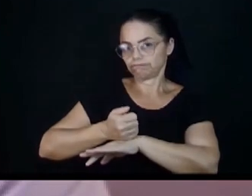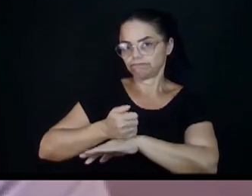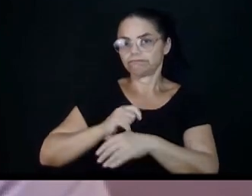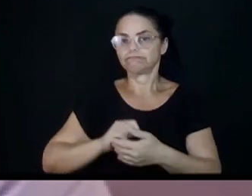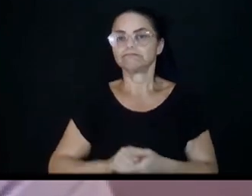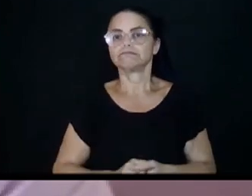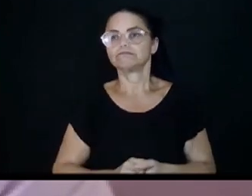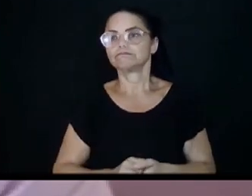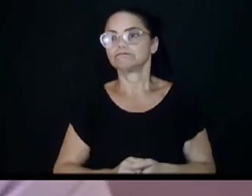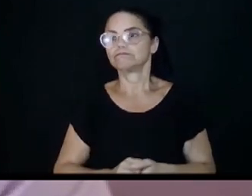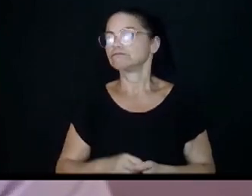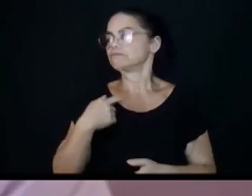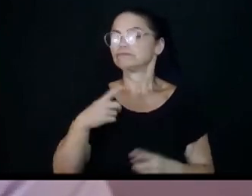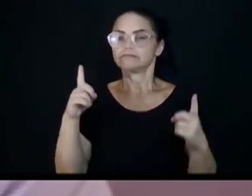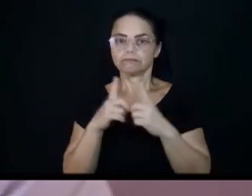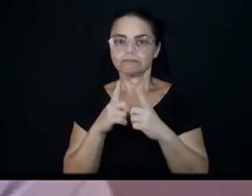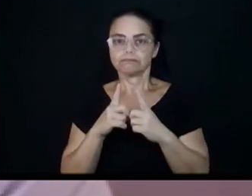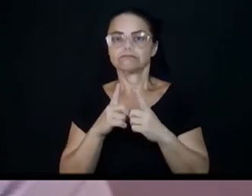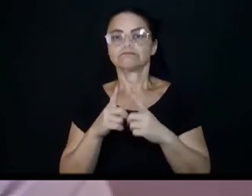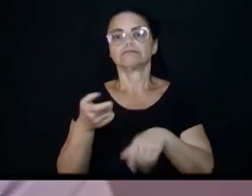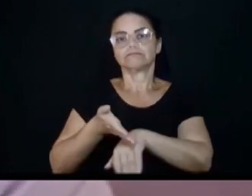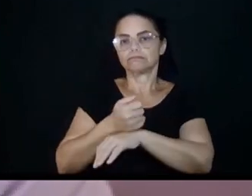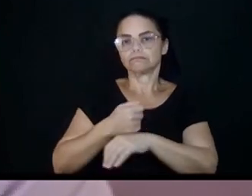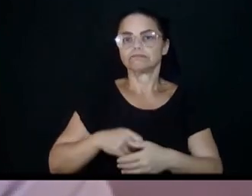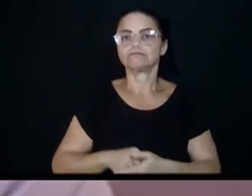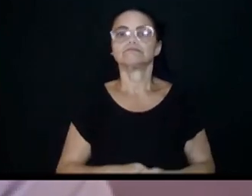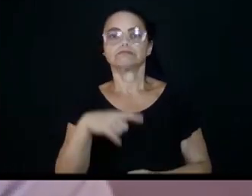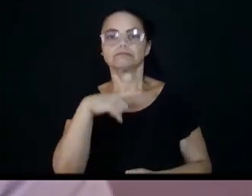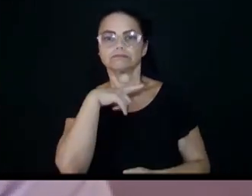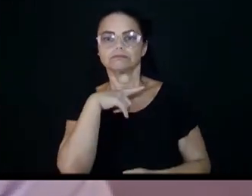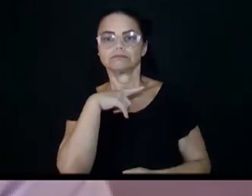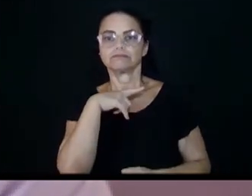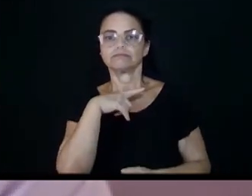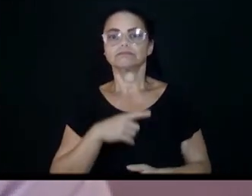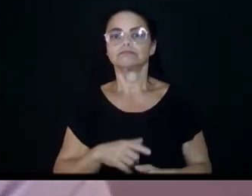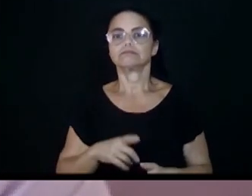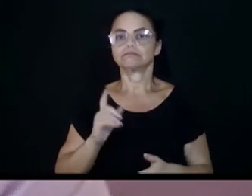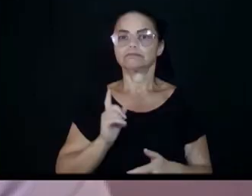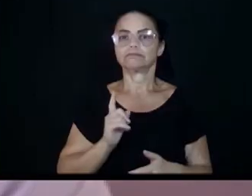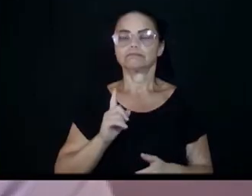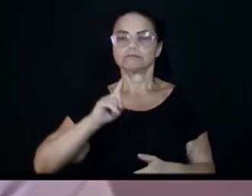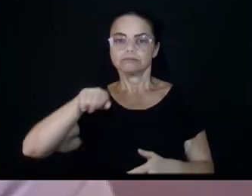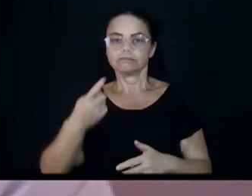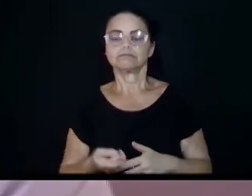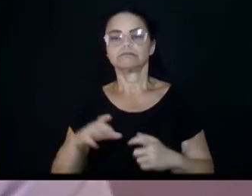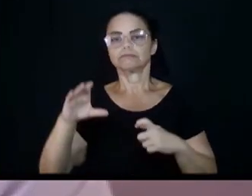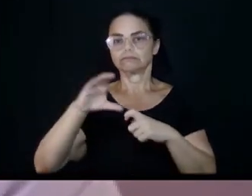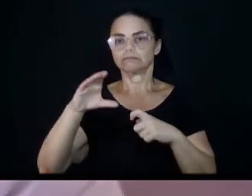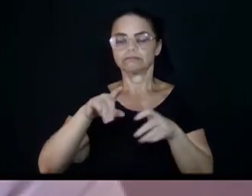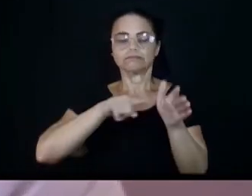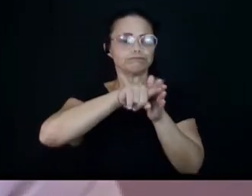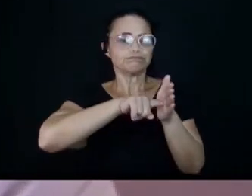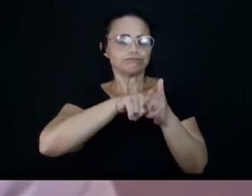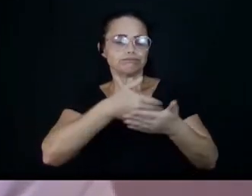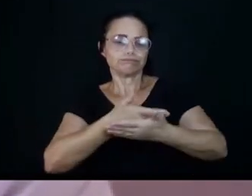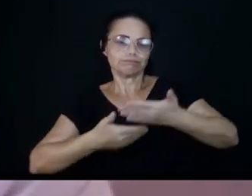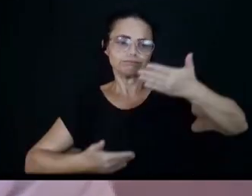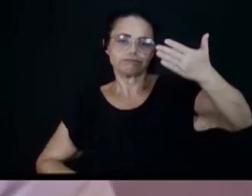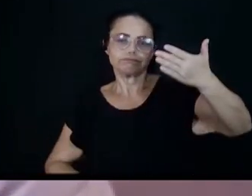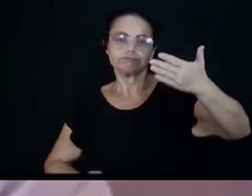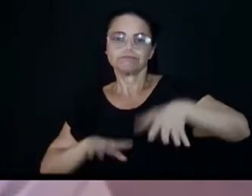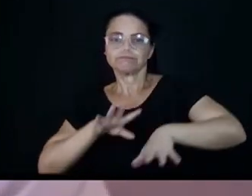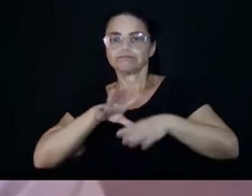diagnóstico precoce, nós vamos correr após a clínica, fazer os exames complementares que